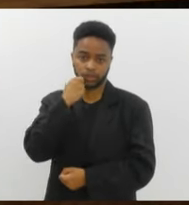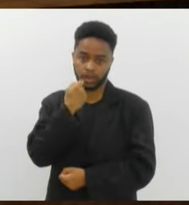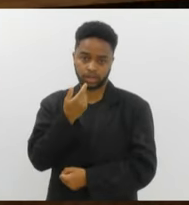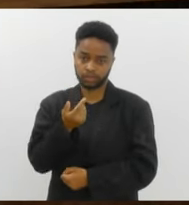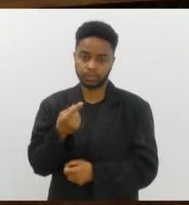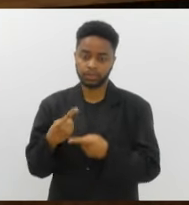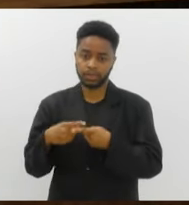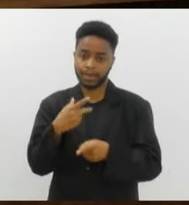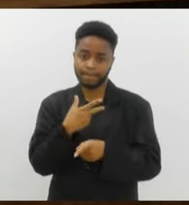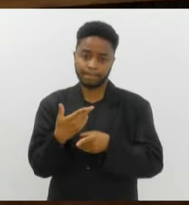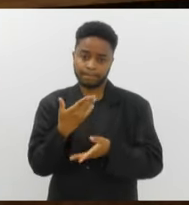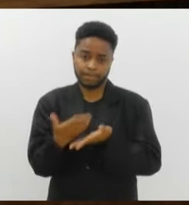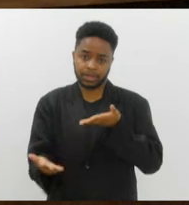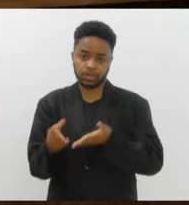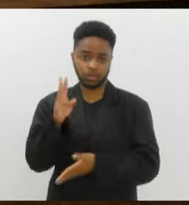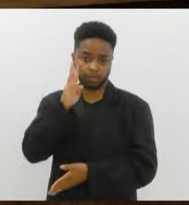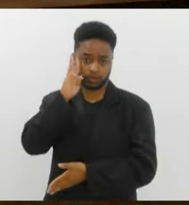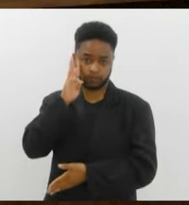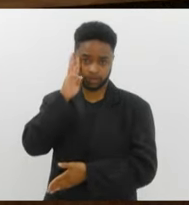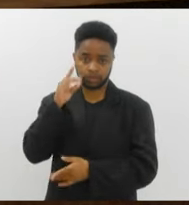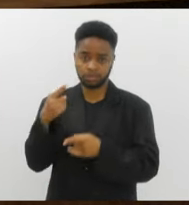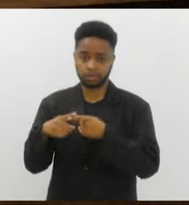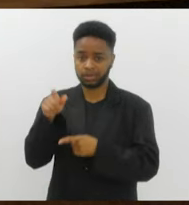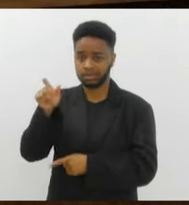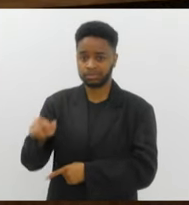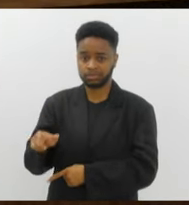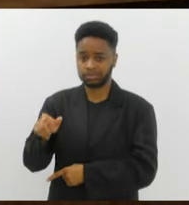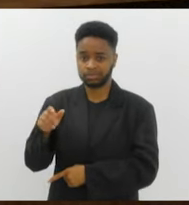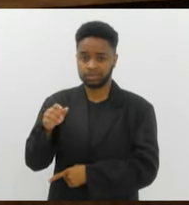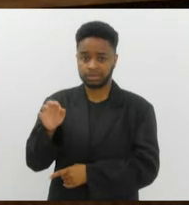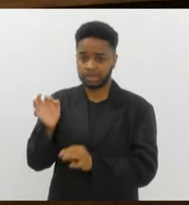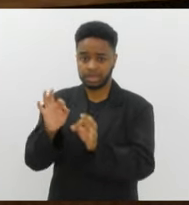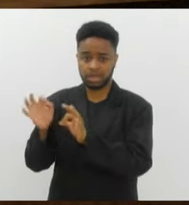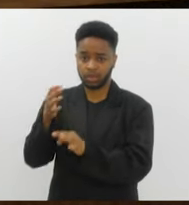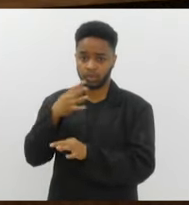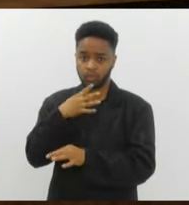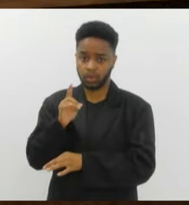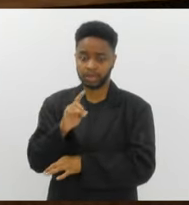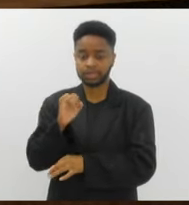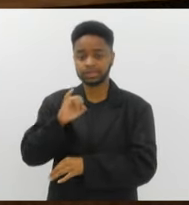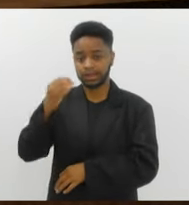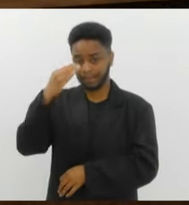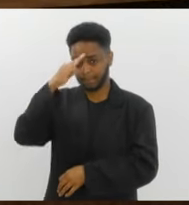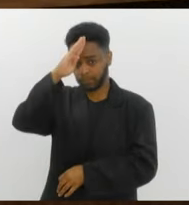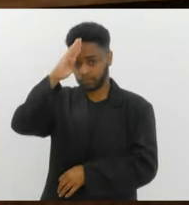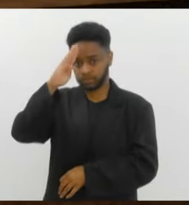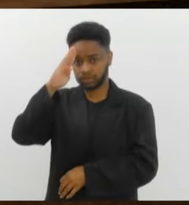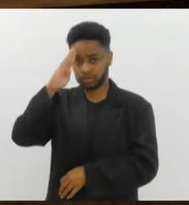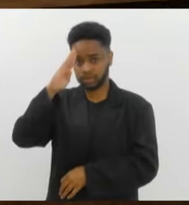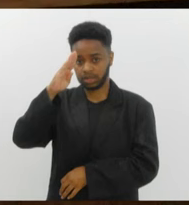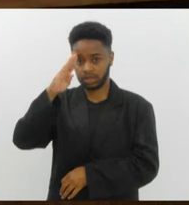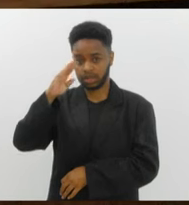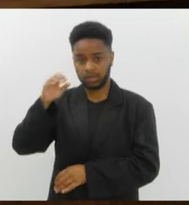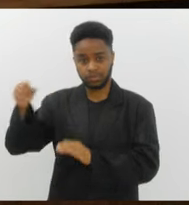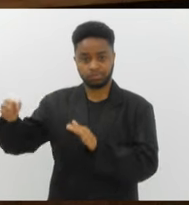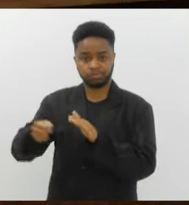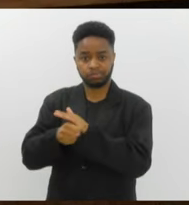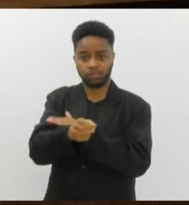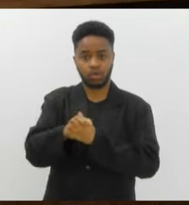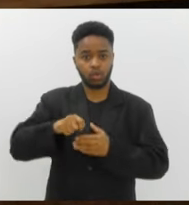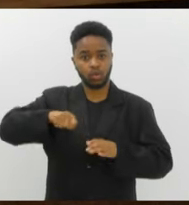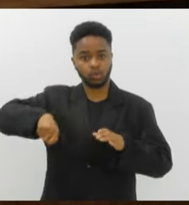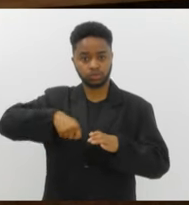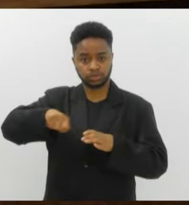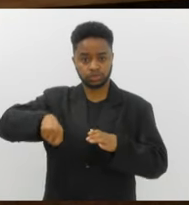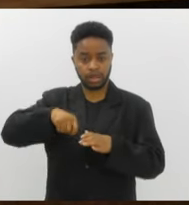Paes perdeu para Witzel, um cara completamente desconhecido. Se o Bolsonaro lançar o cozinheiro dele ao